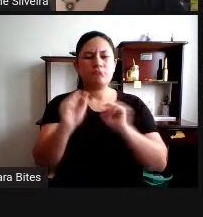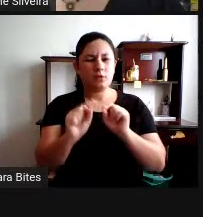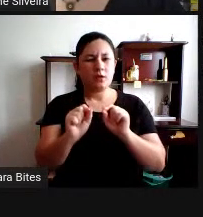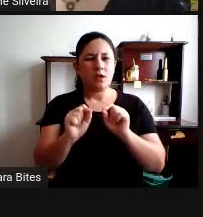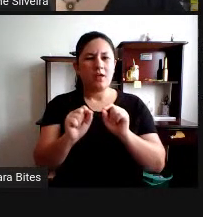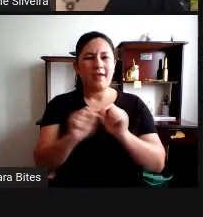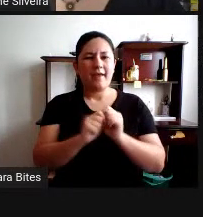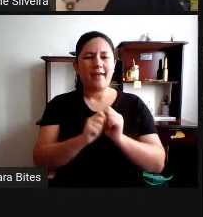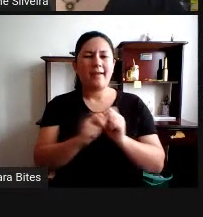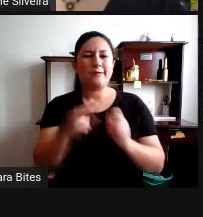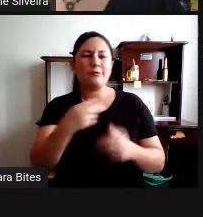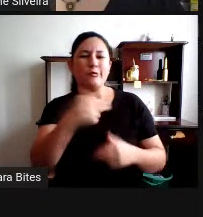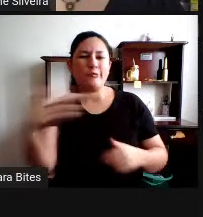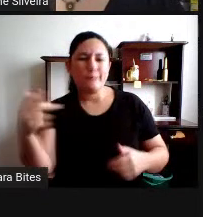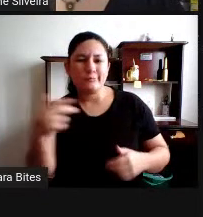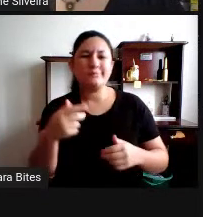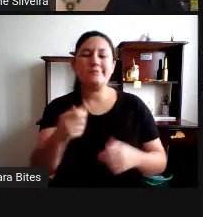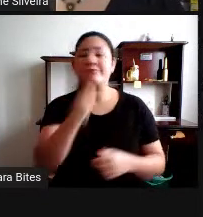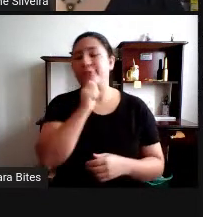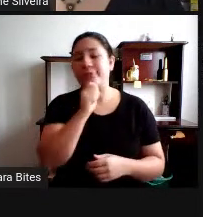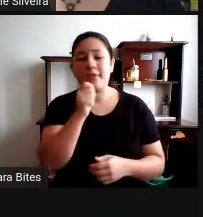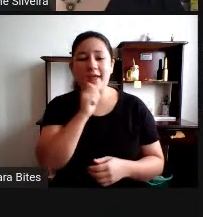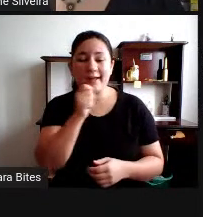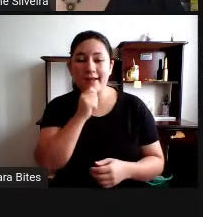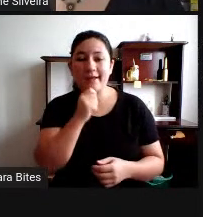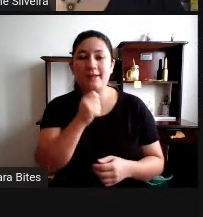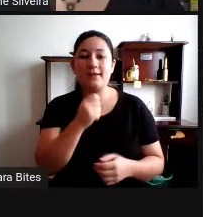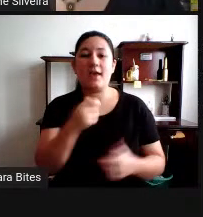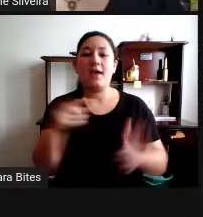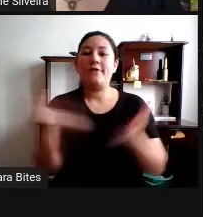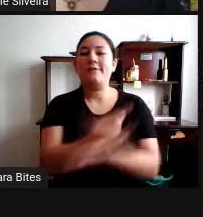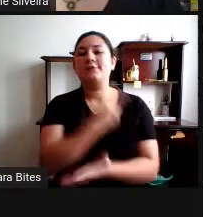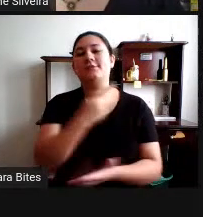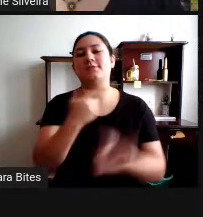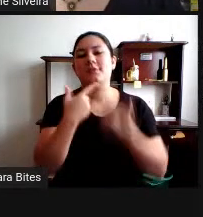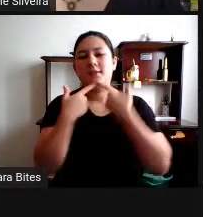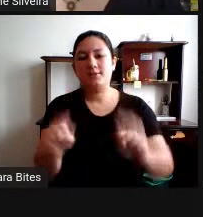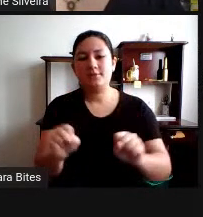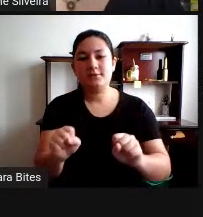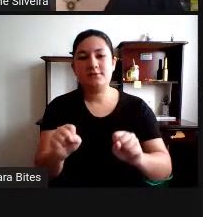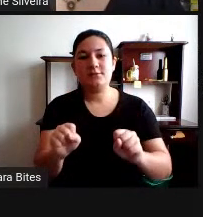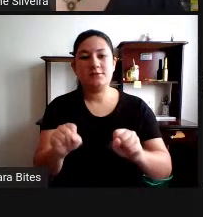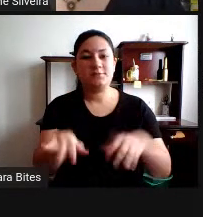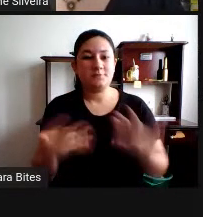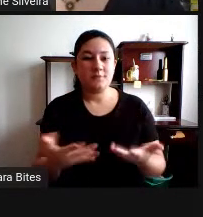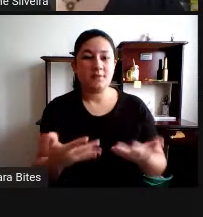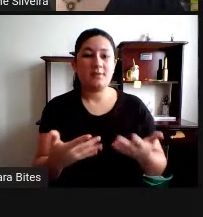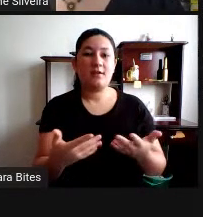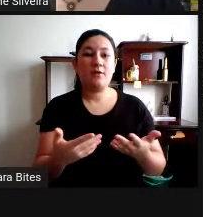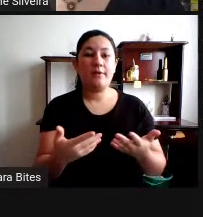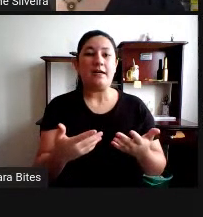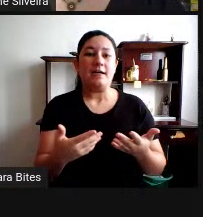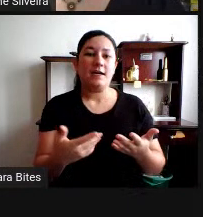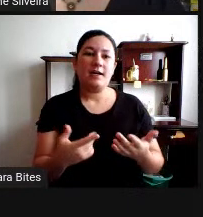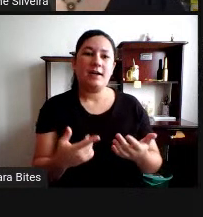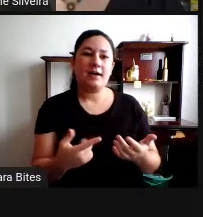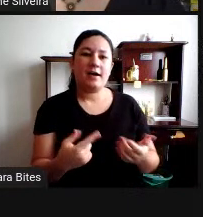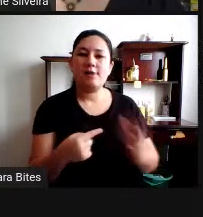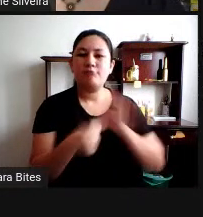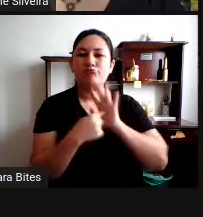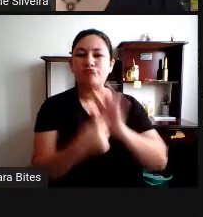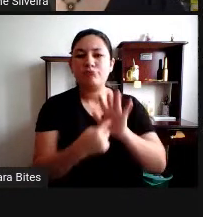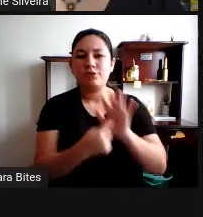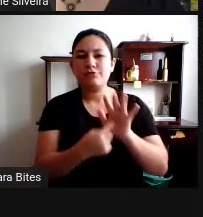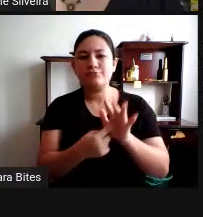ele está aludindo indiretamente à função do linguista. Além disso, essa carta é plena de